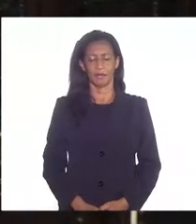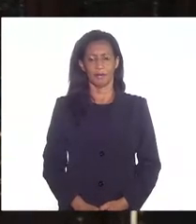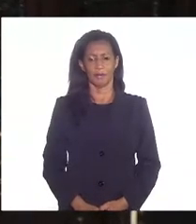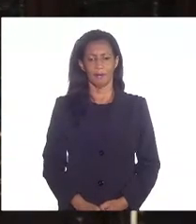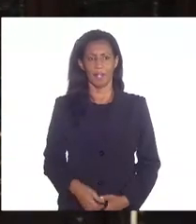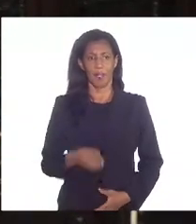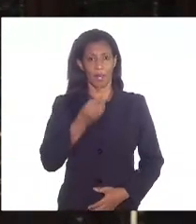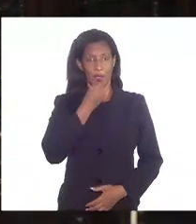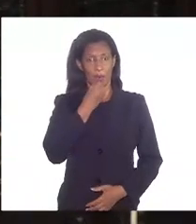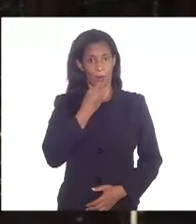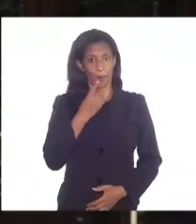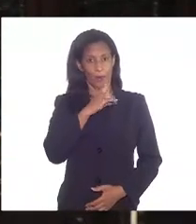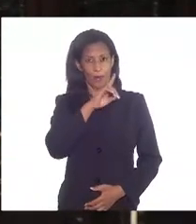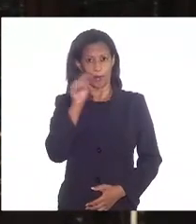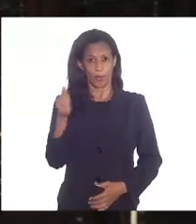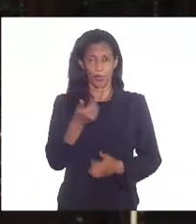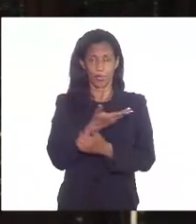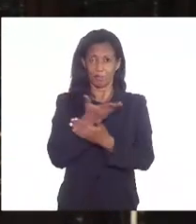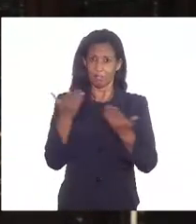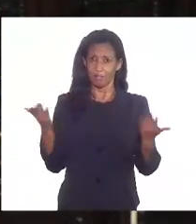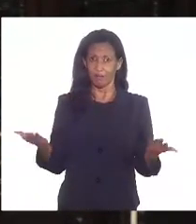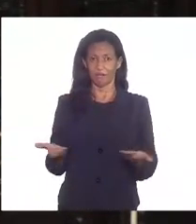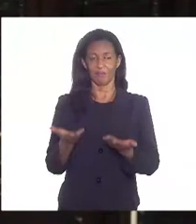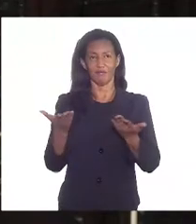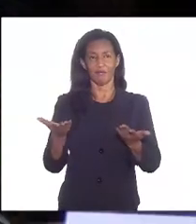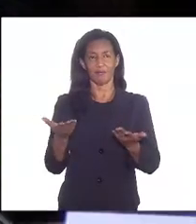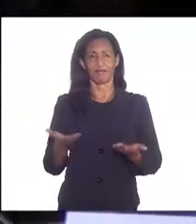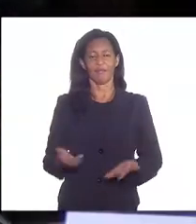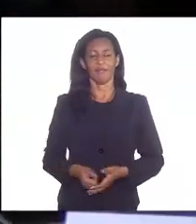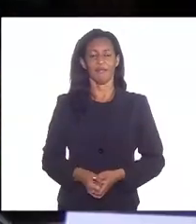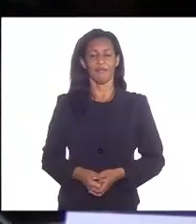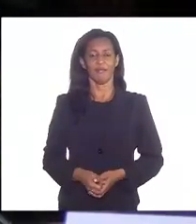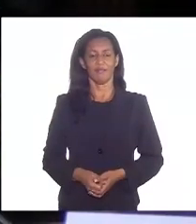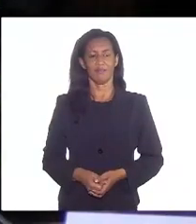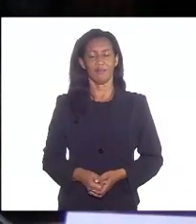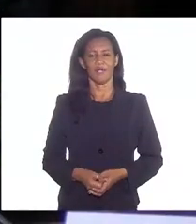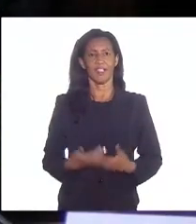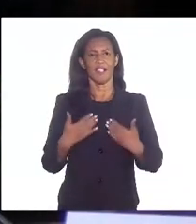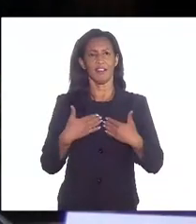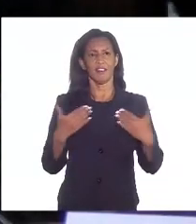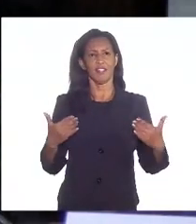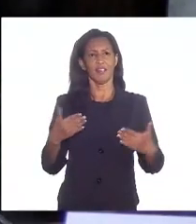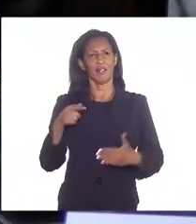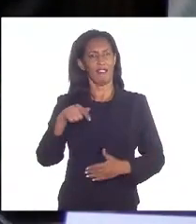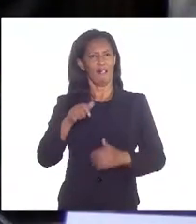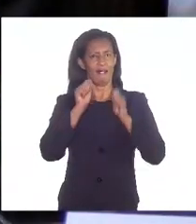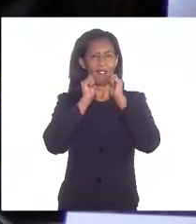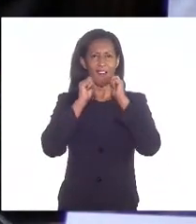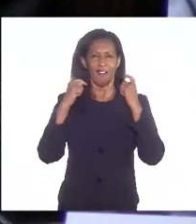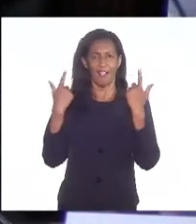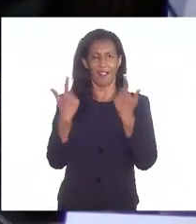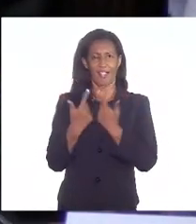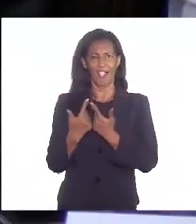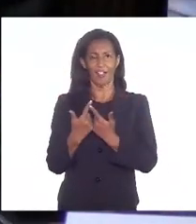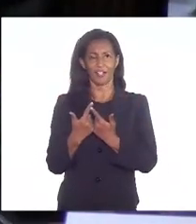Bom dia a todos e a todas. Queria saudar essa casa na figura do presidente